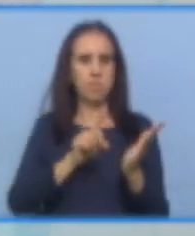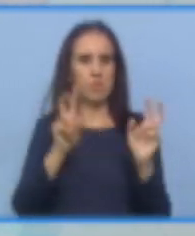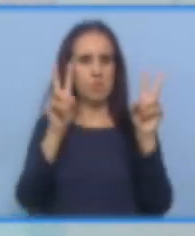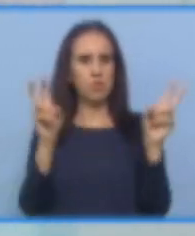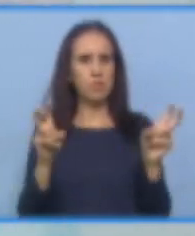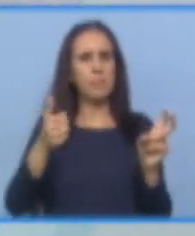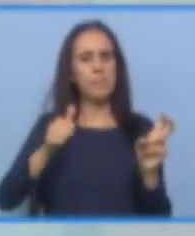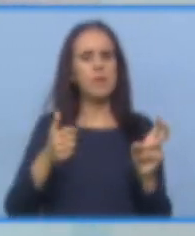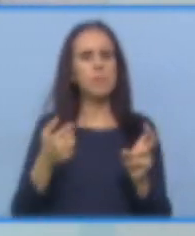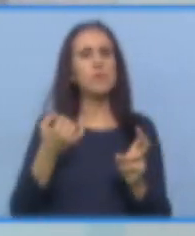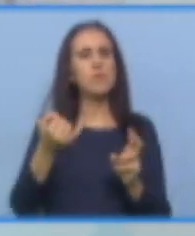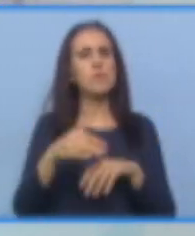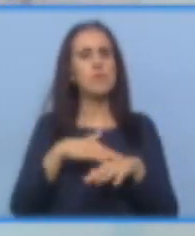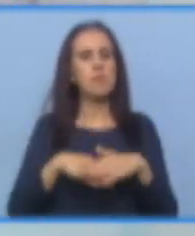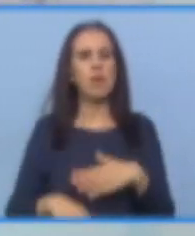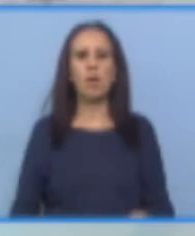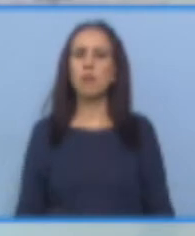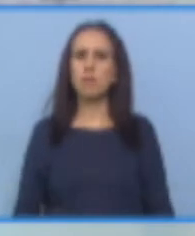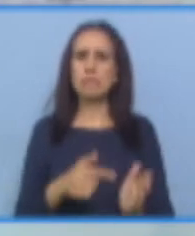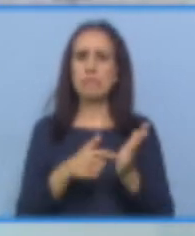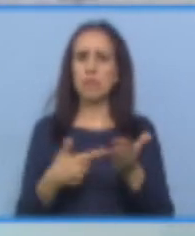radiografia? Ajuda, não é? Ajuda,